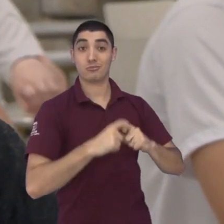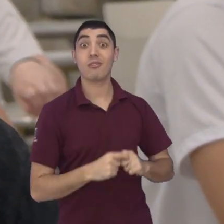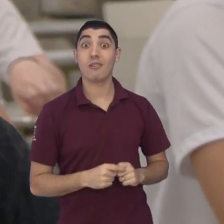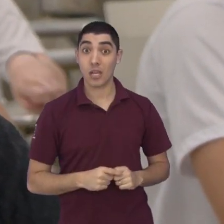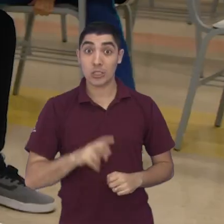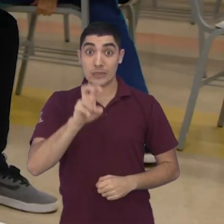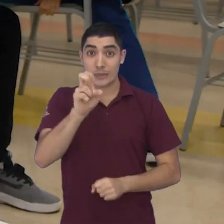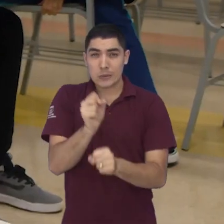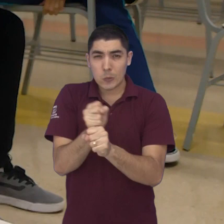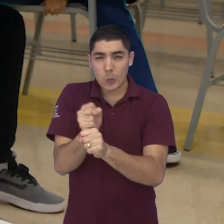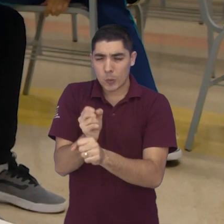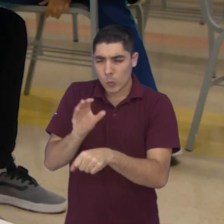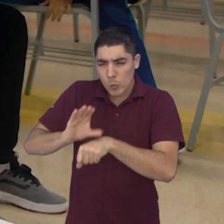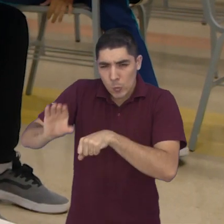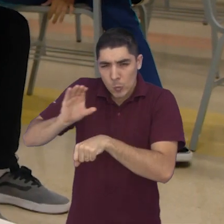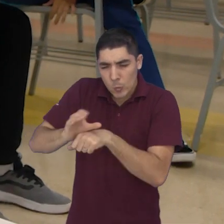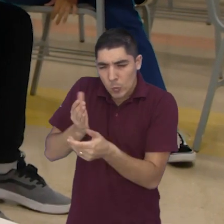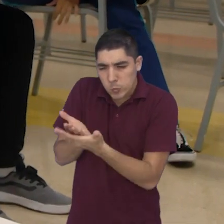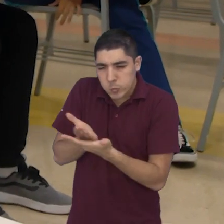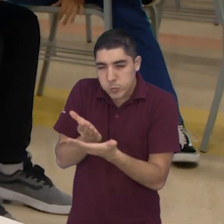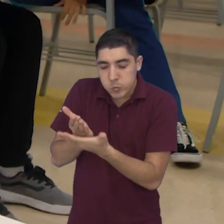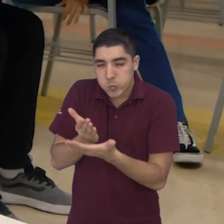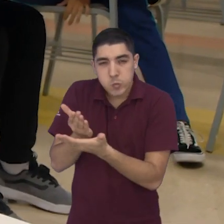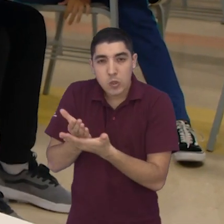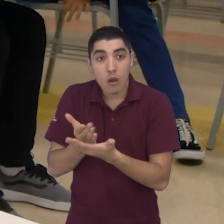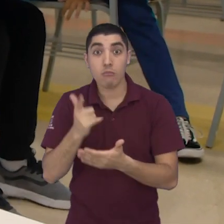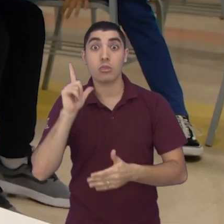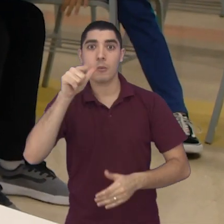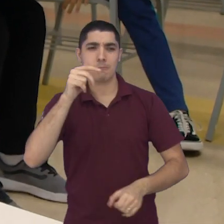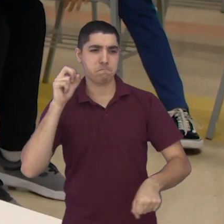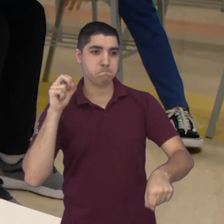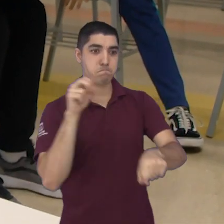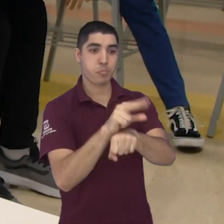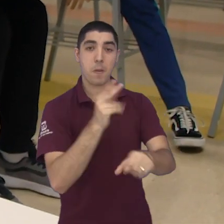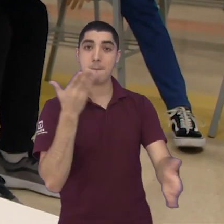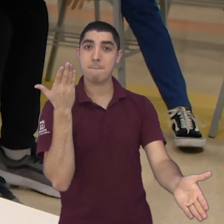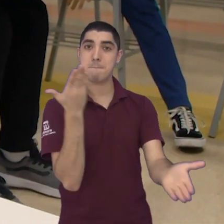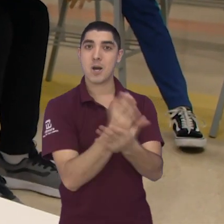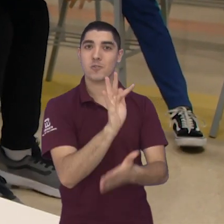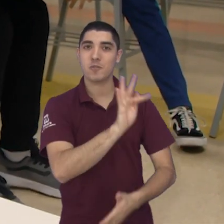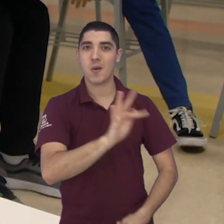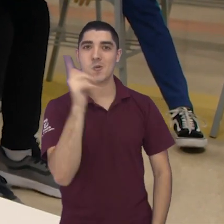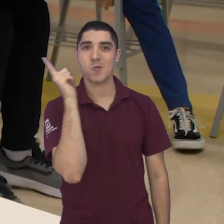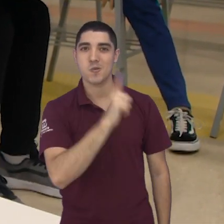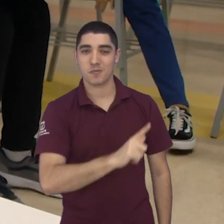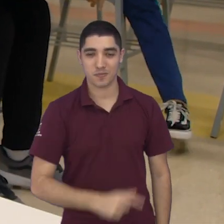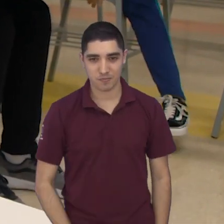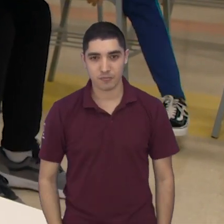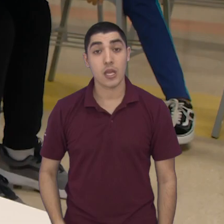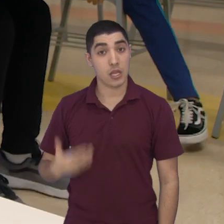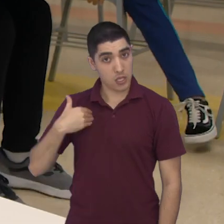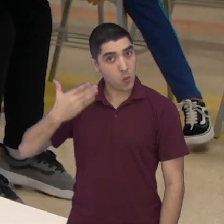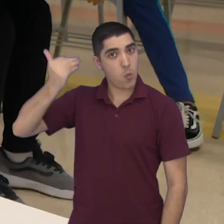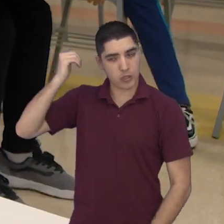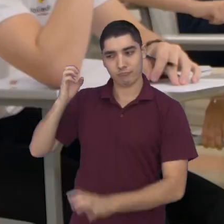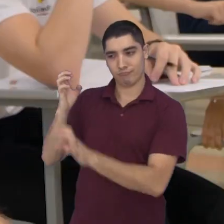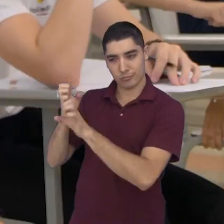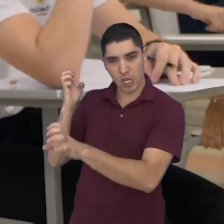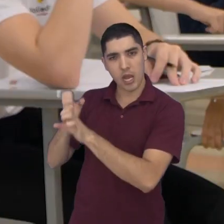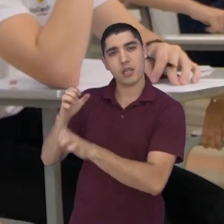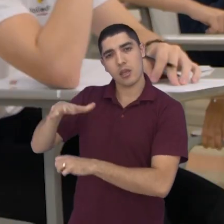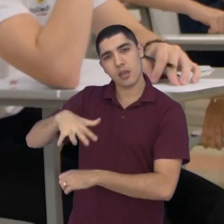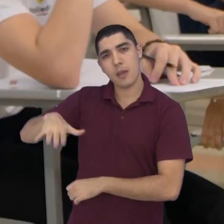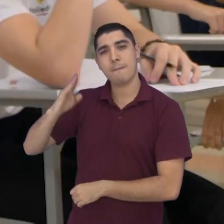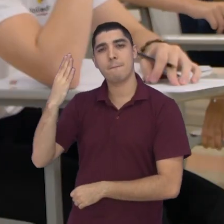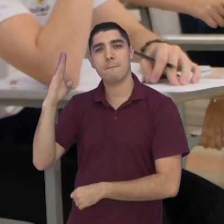medicina foram 5 anos de curso preparatório até enfim conseguir a vaga para a graduação desejada eu já